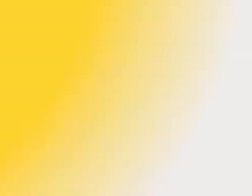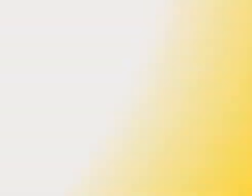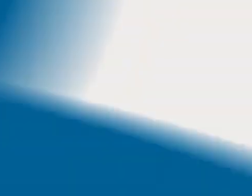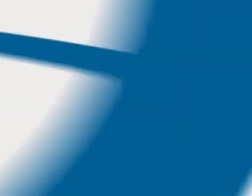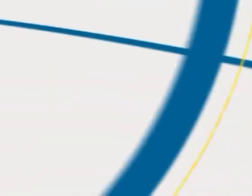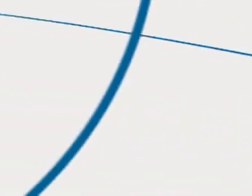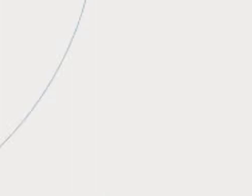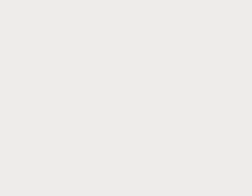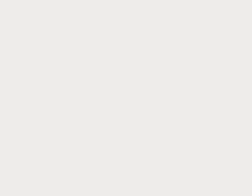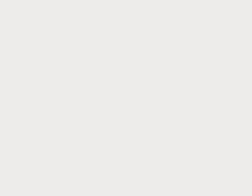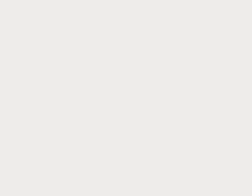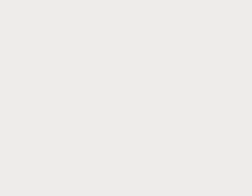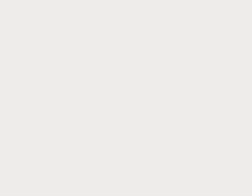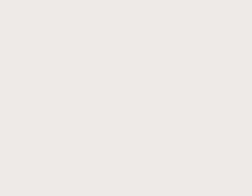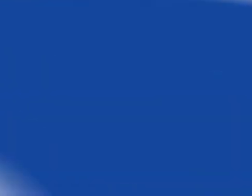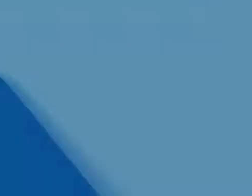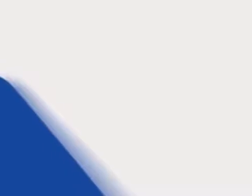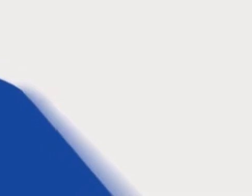você!